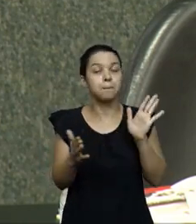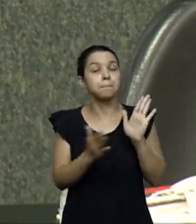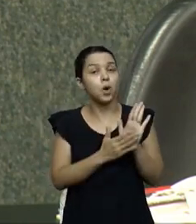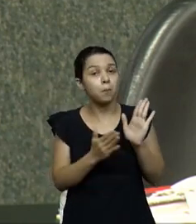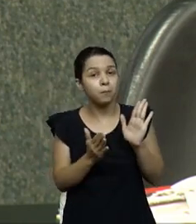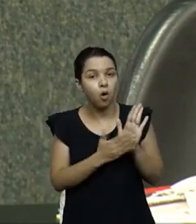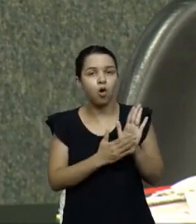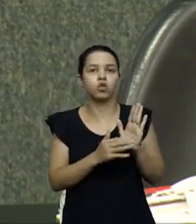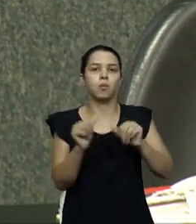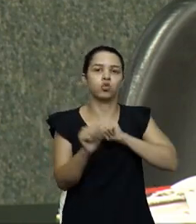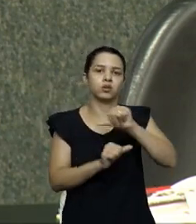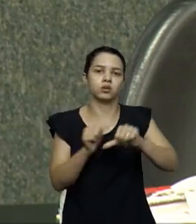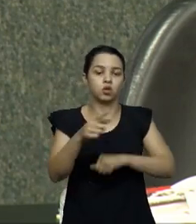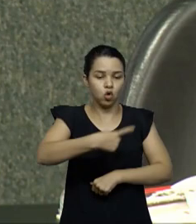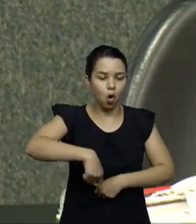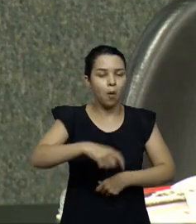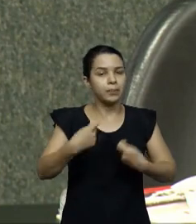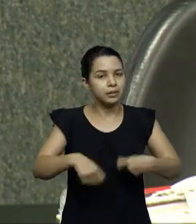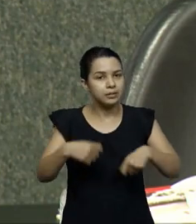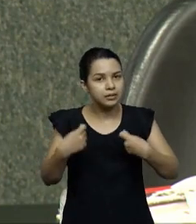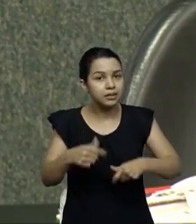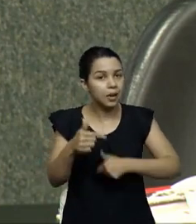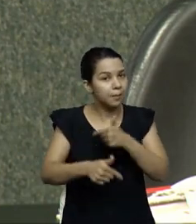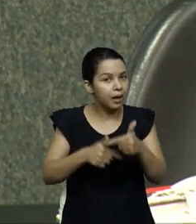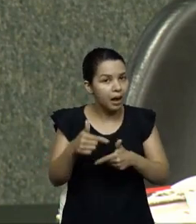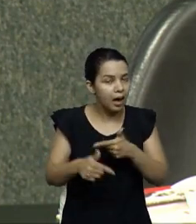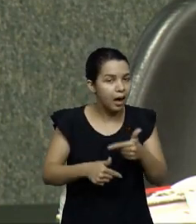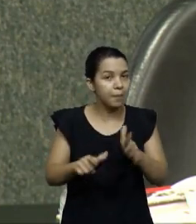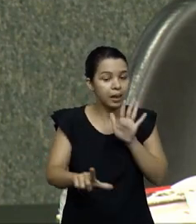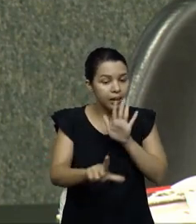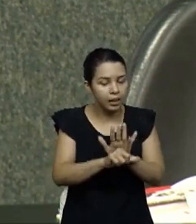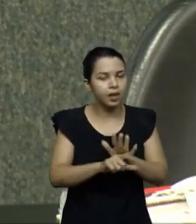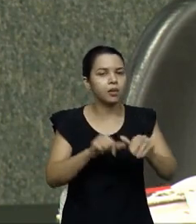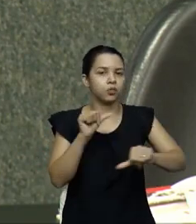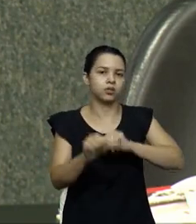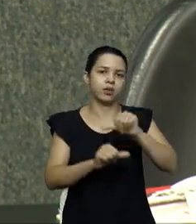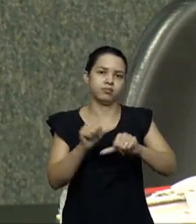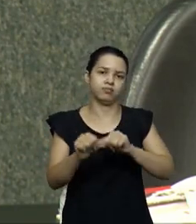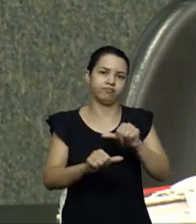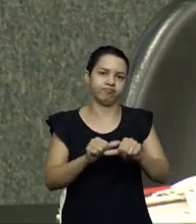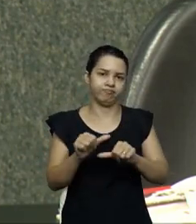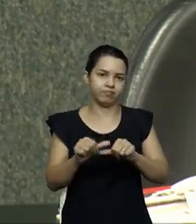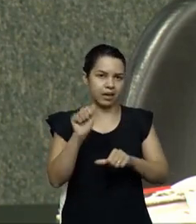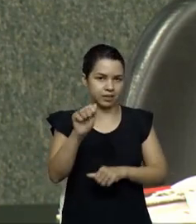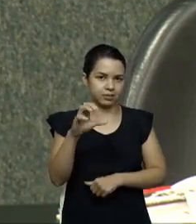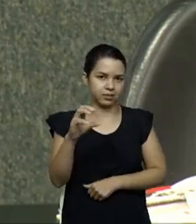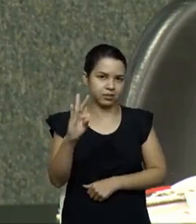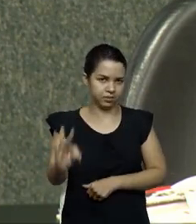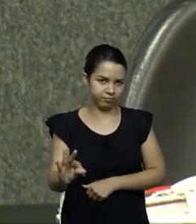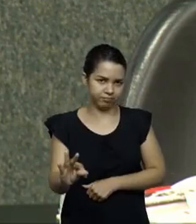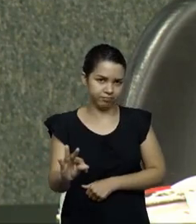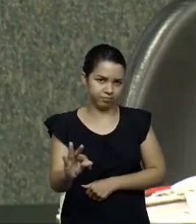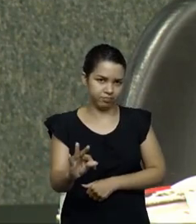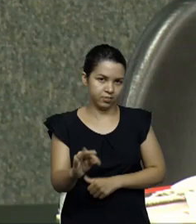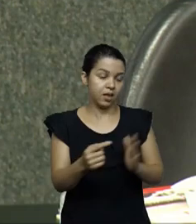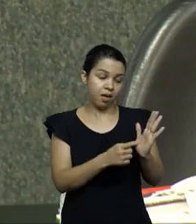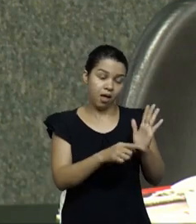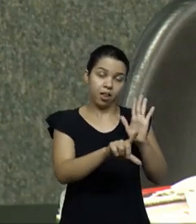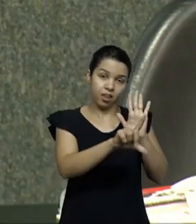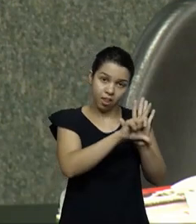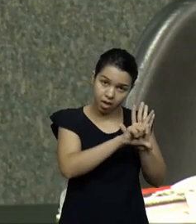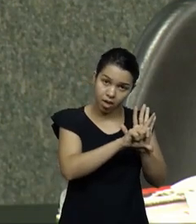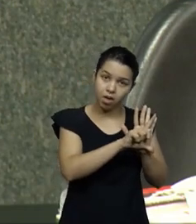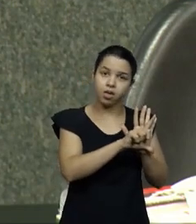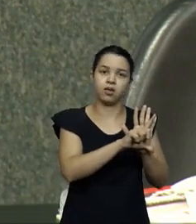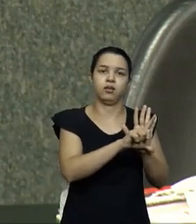trabalhar para mudar a lei do act então quero voltar na questão da legislação porque nós possamos incluir essas questões que